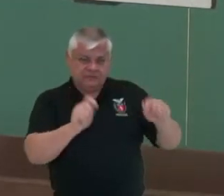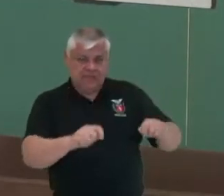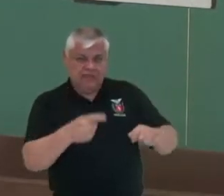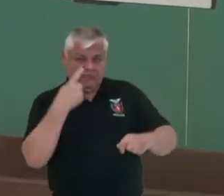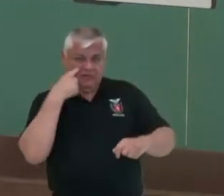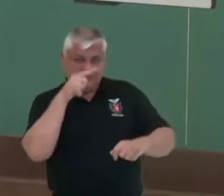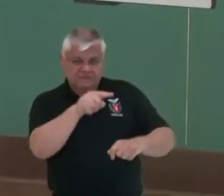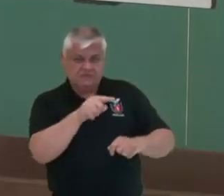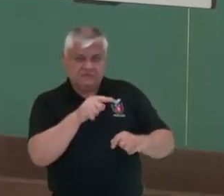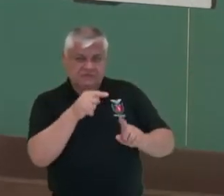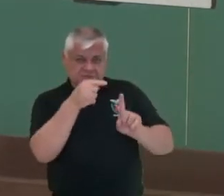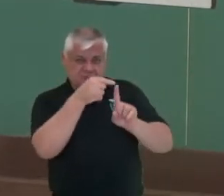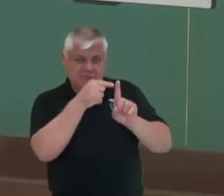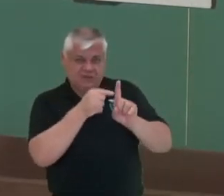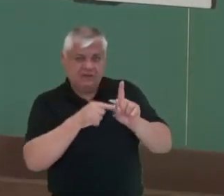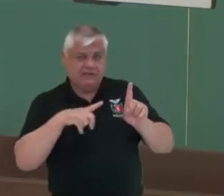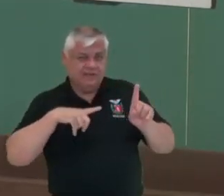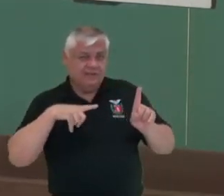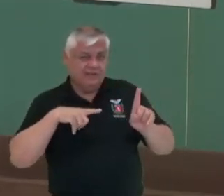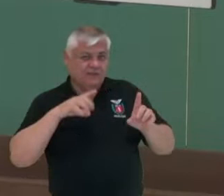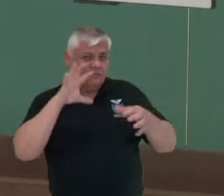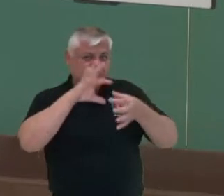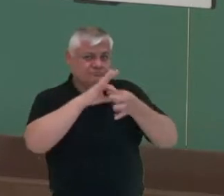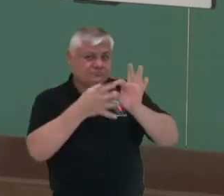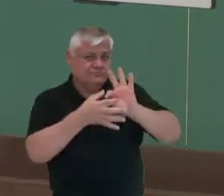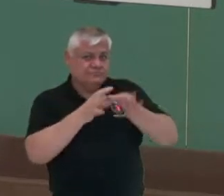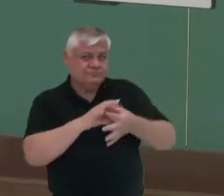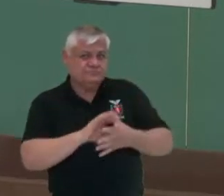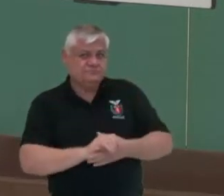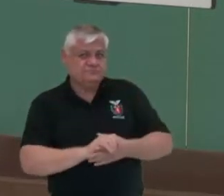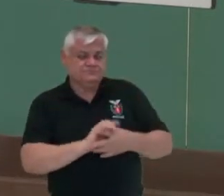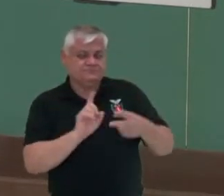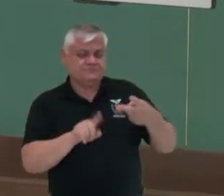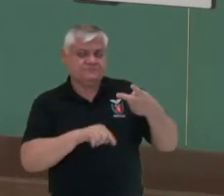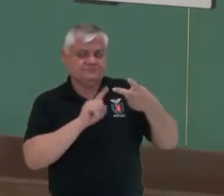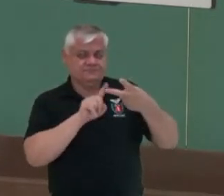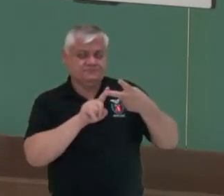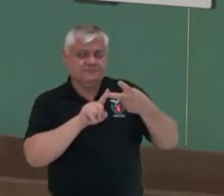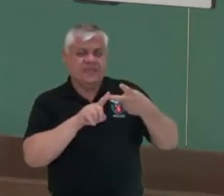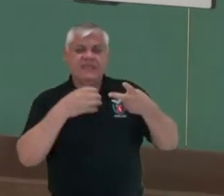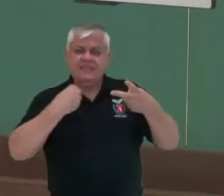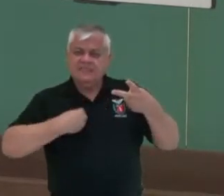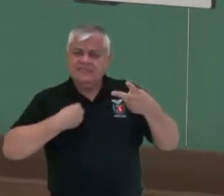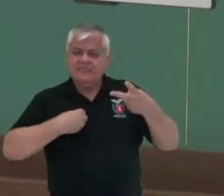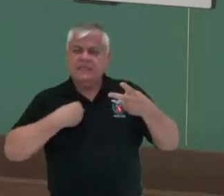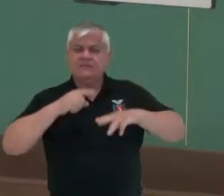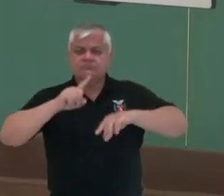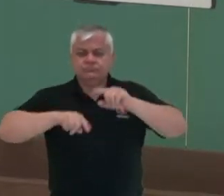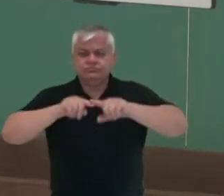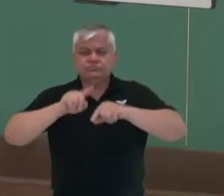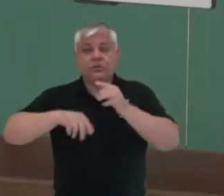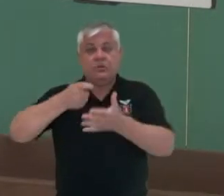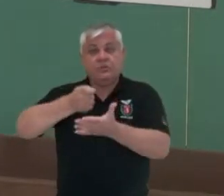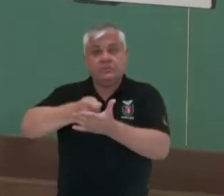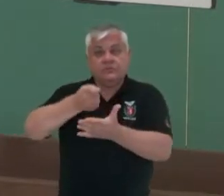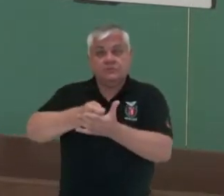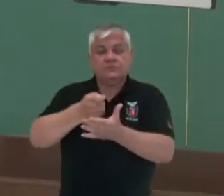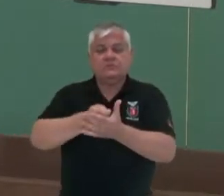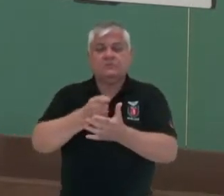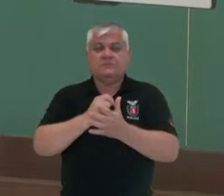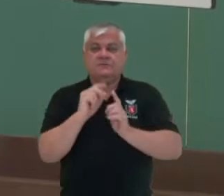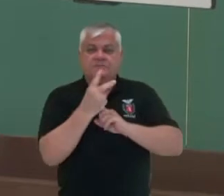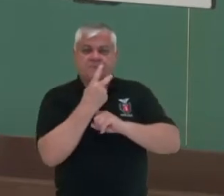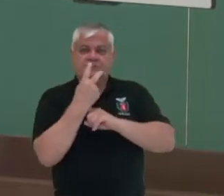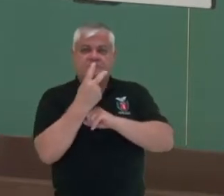essa modalidade de luta nos Jogos Olímpicos? Vocês acham que existe algum equipamento obrigatório para a proteção